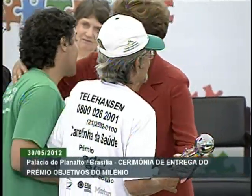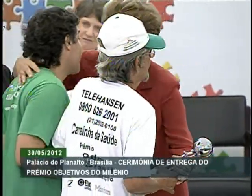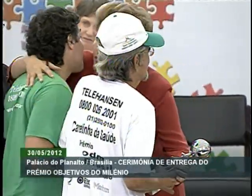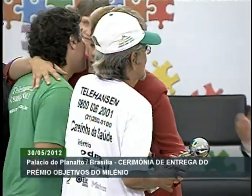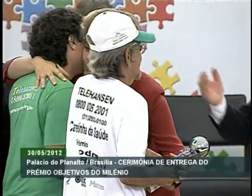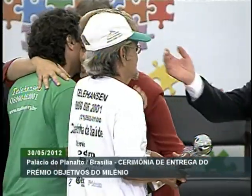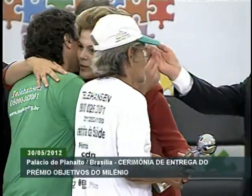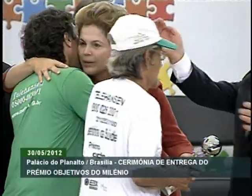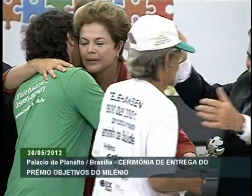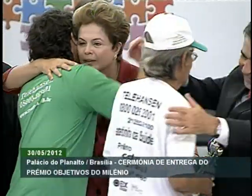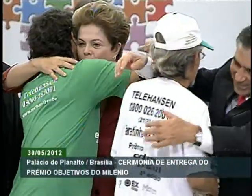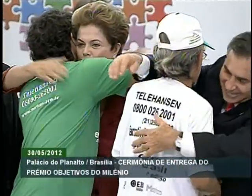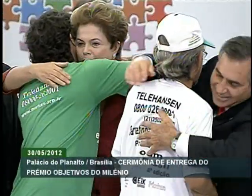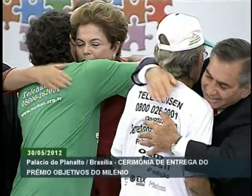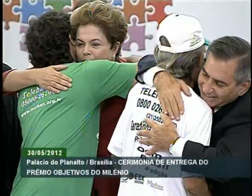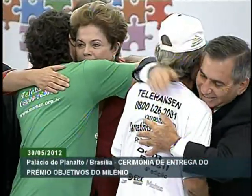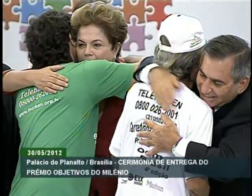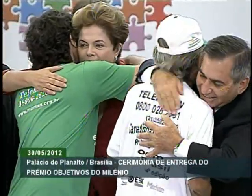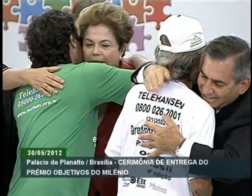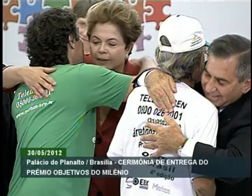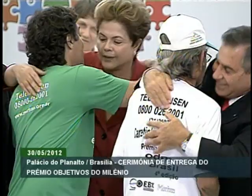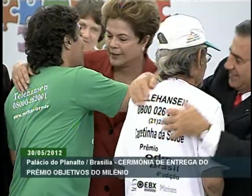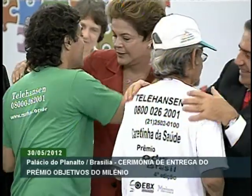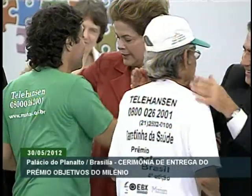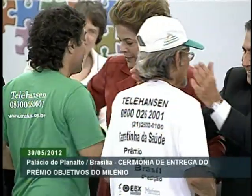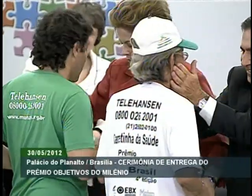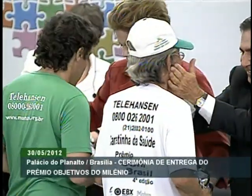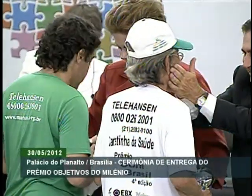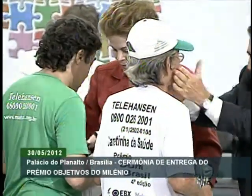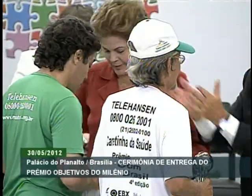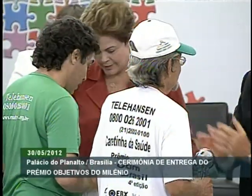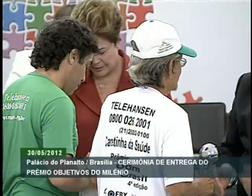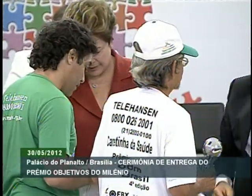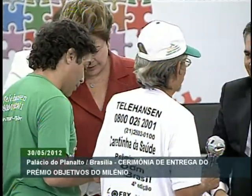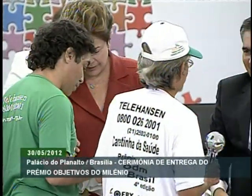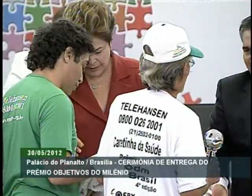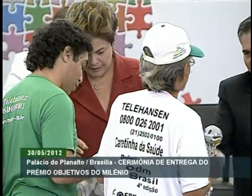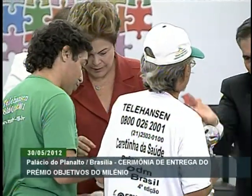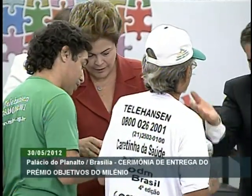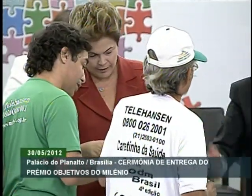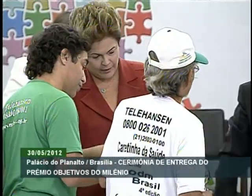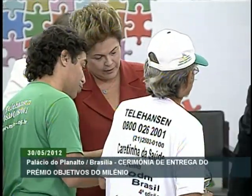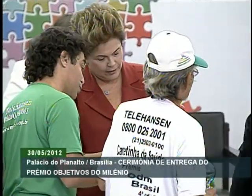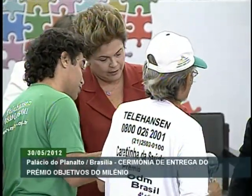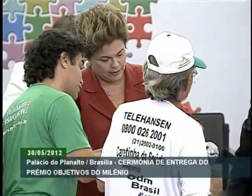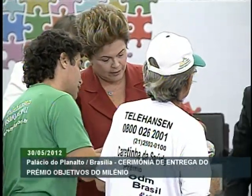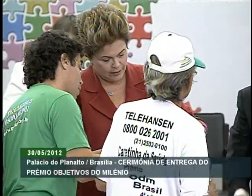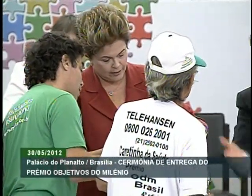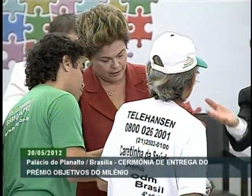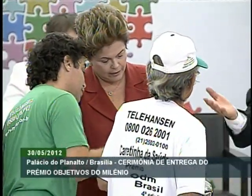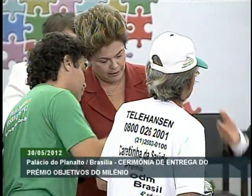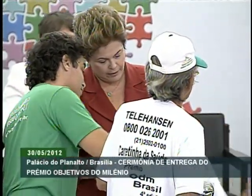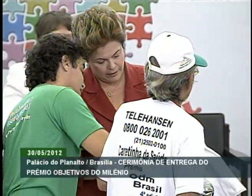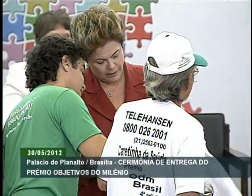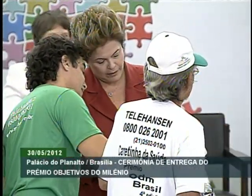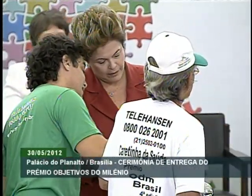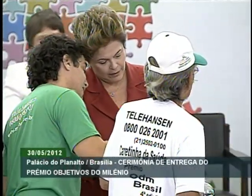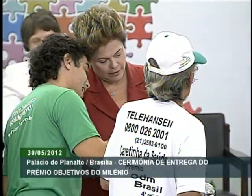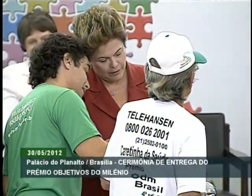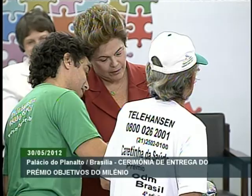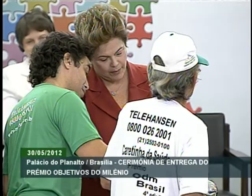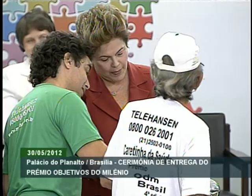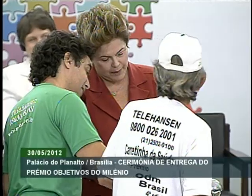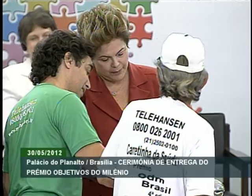das iniciativas pré-selecionadas oito são do objetivo de desenvolvimento do milênio número 7